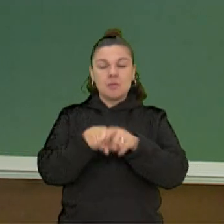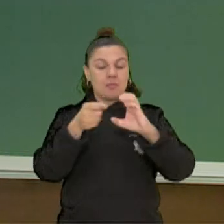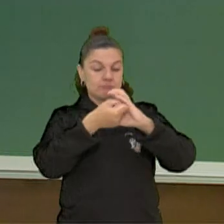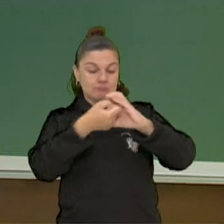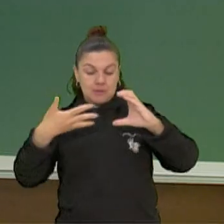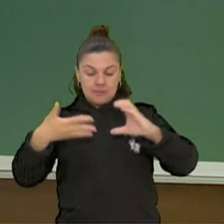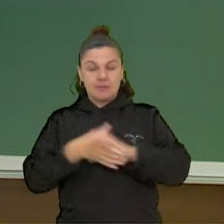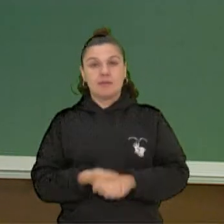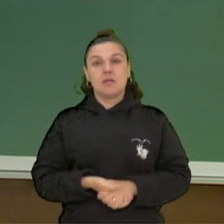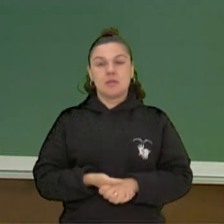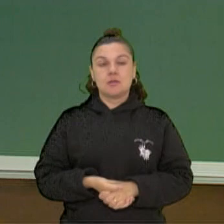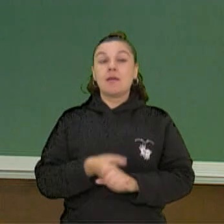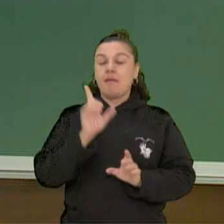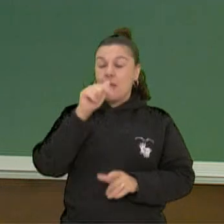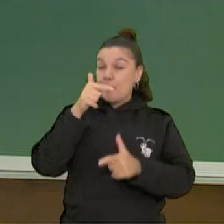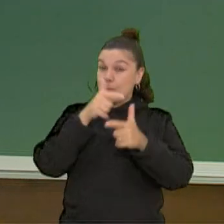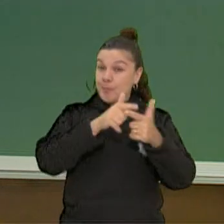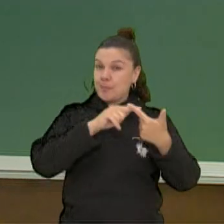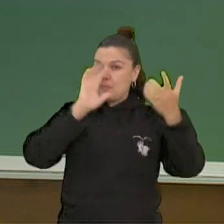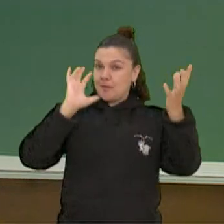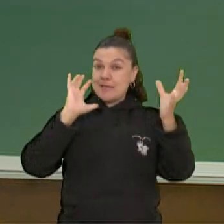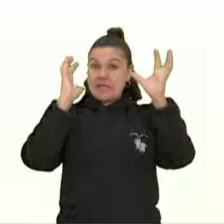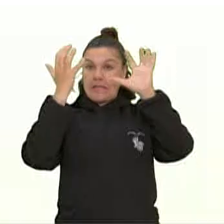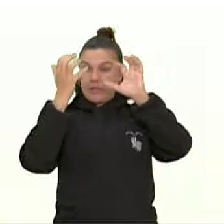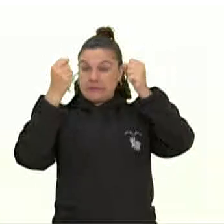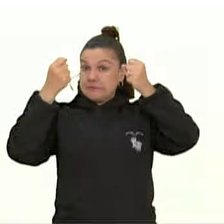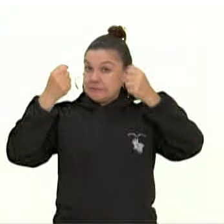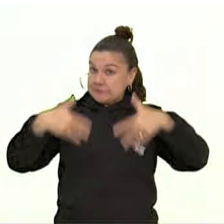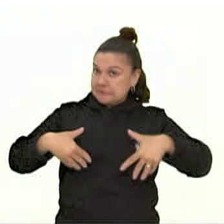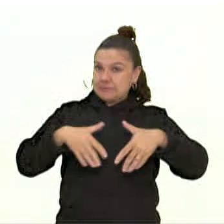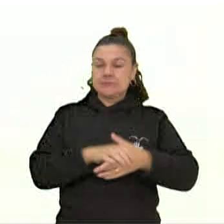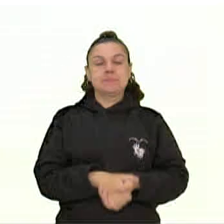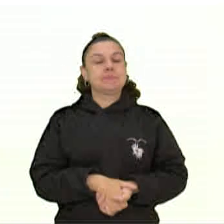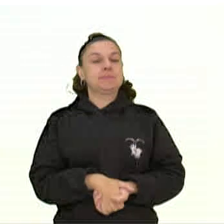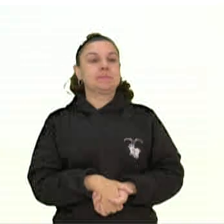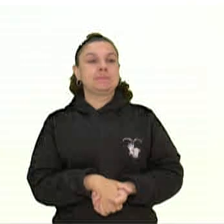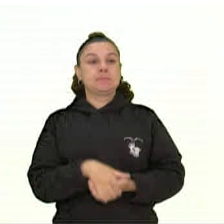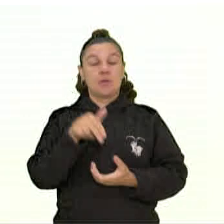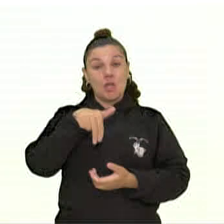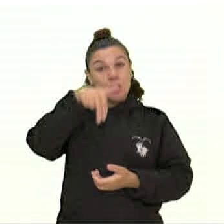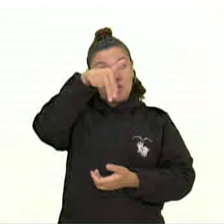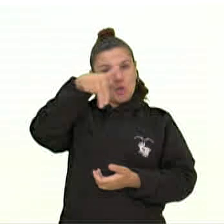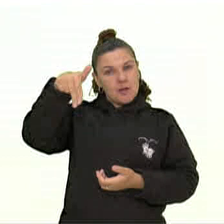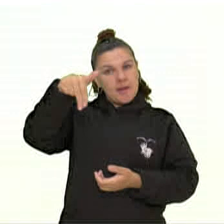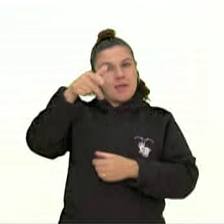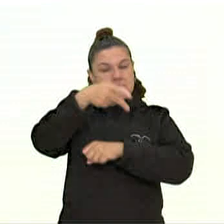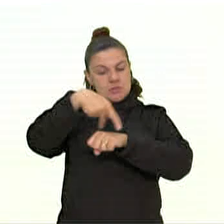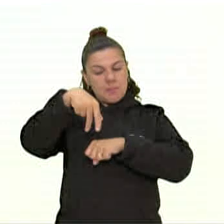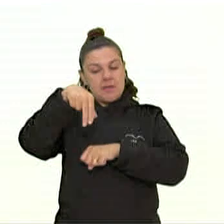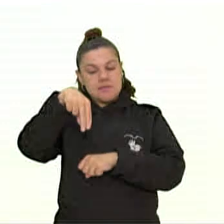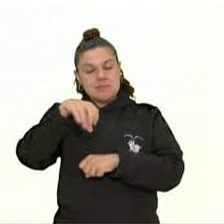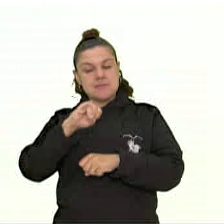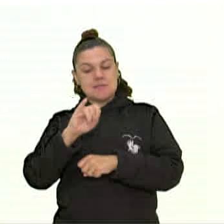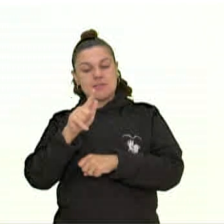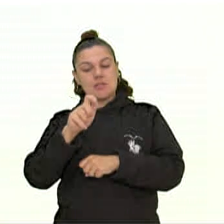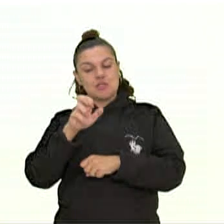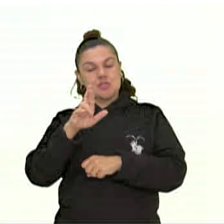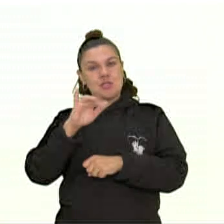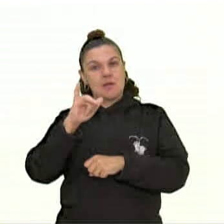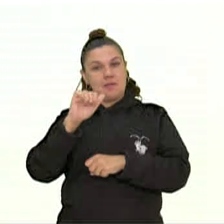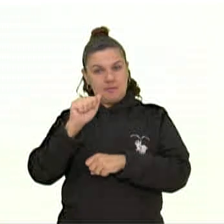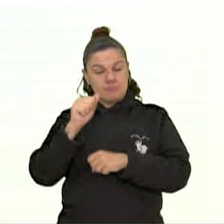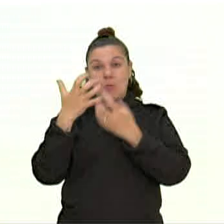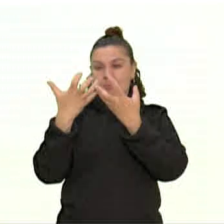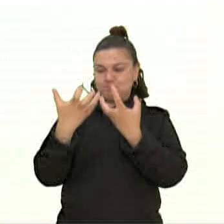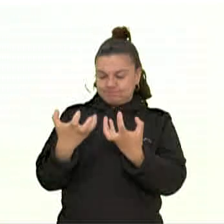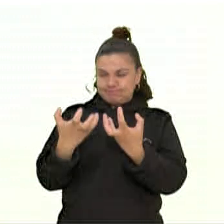característica de fenômenos climáticos extremos, né? No nordeste da Nigéria, Somália, no Sudão, a